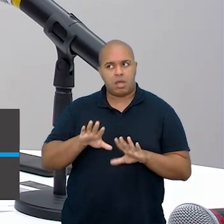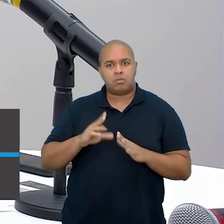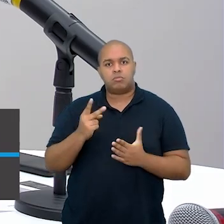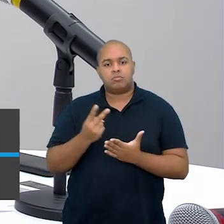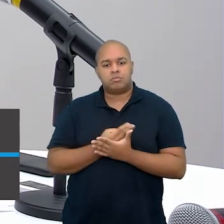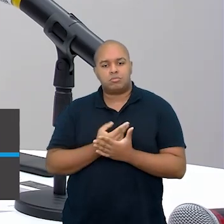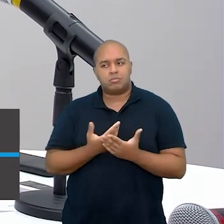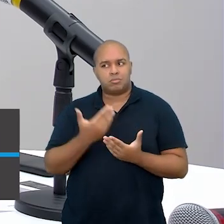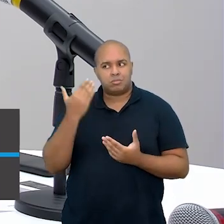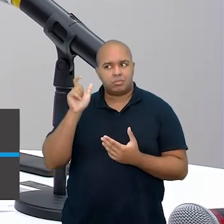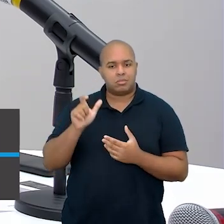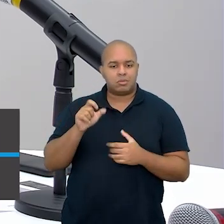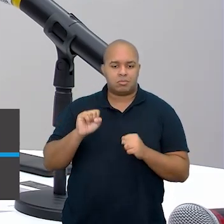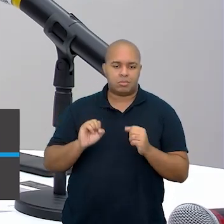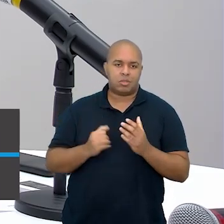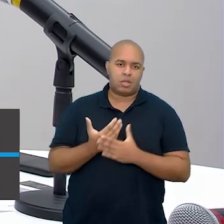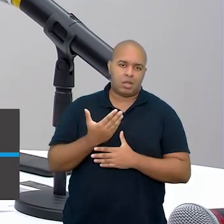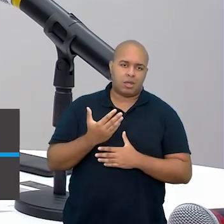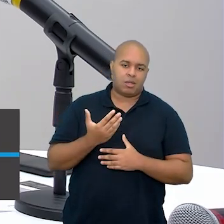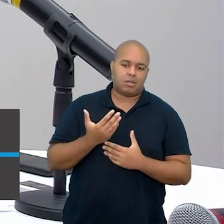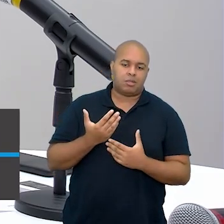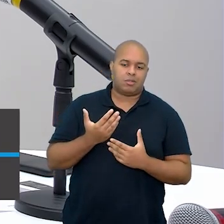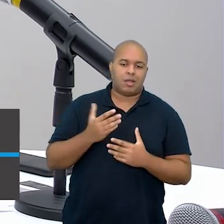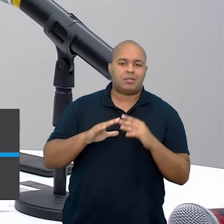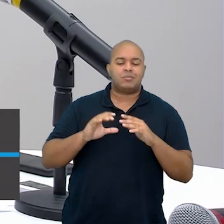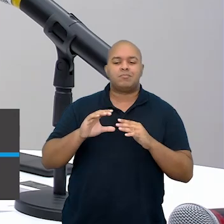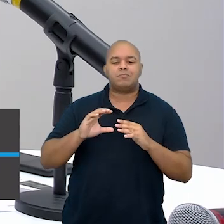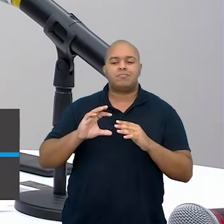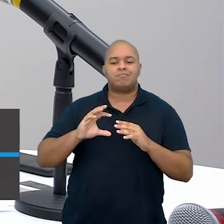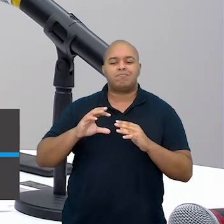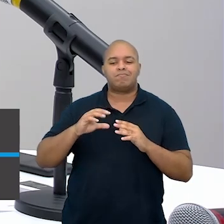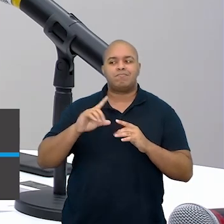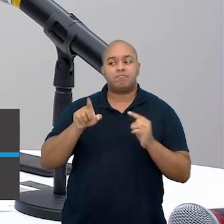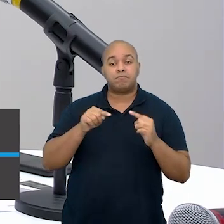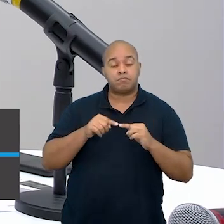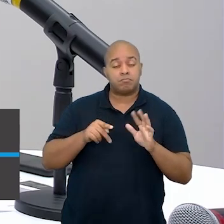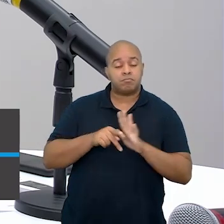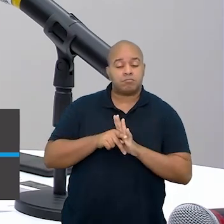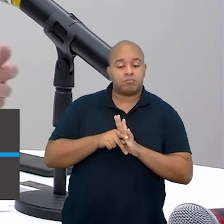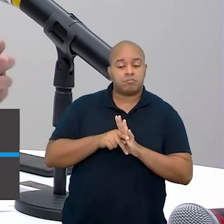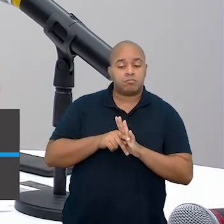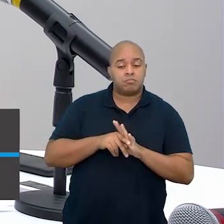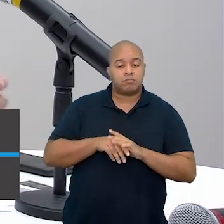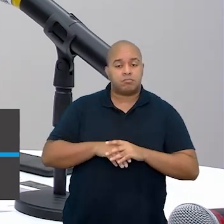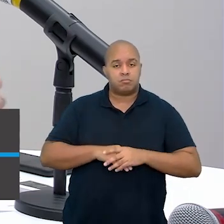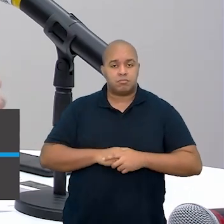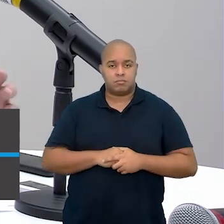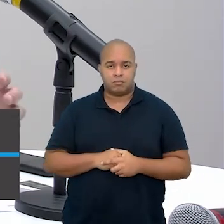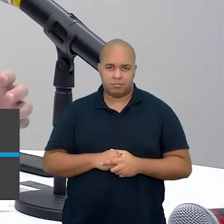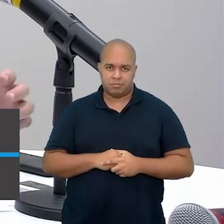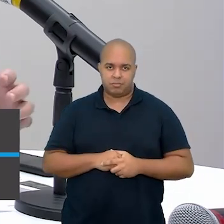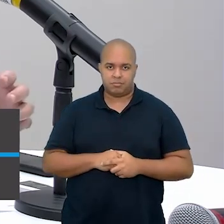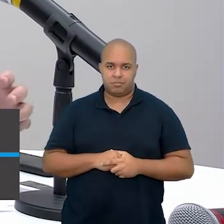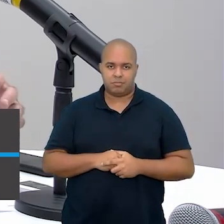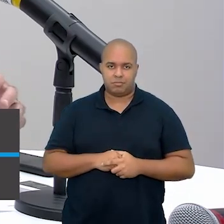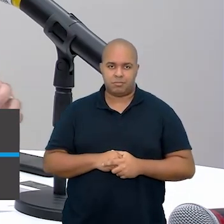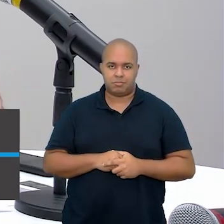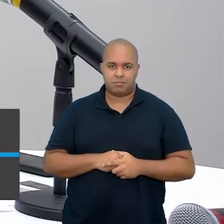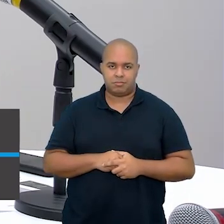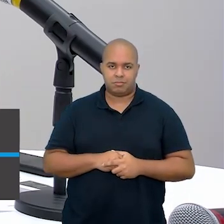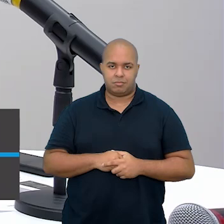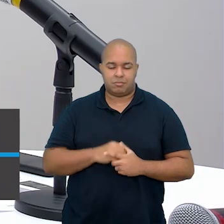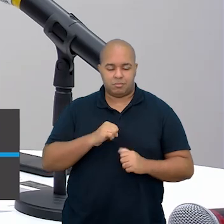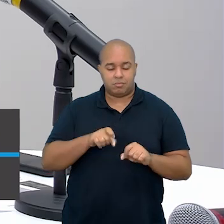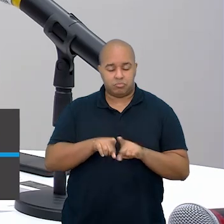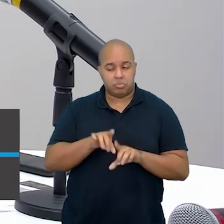de interpretação pode ser o objetivo, pode ser algo que